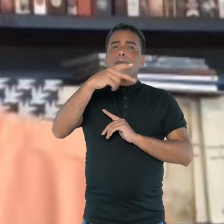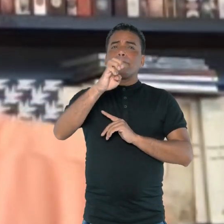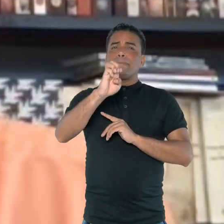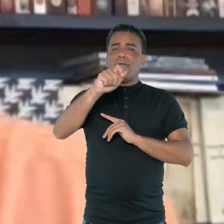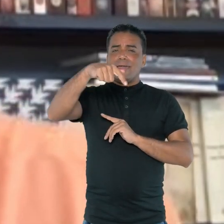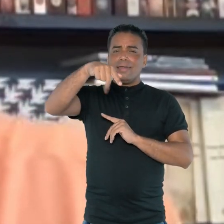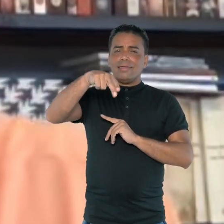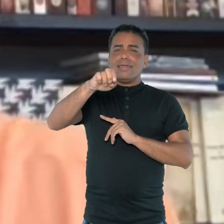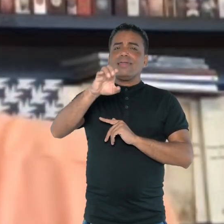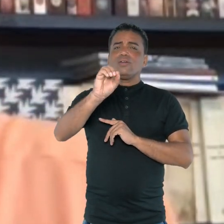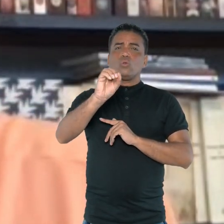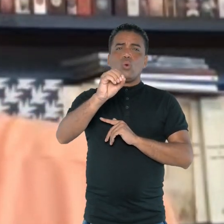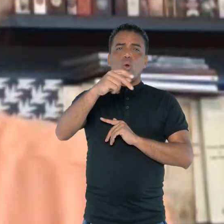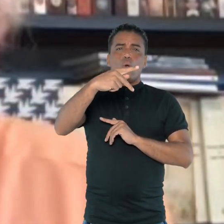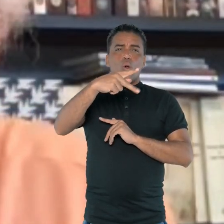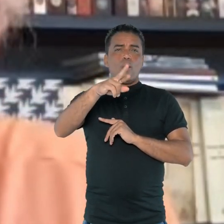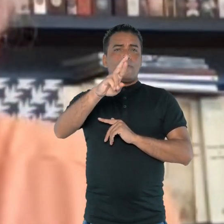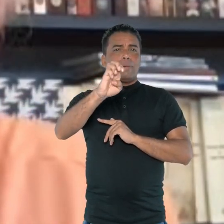livro